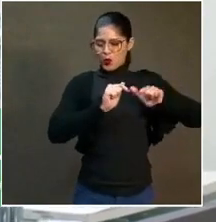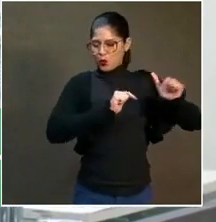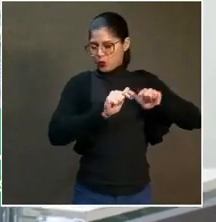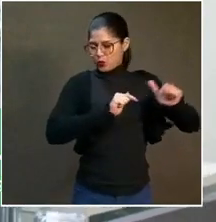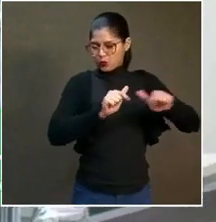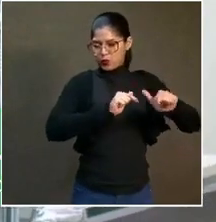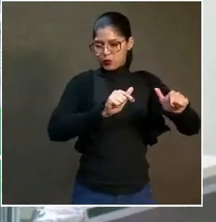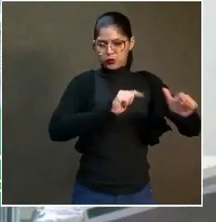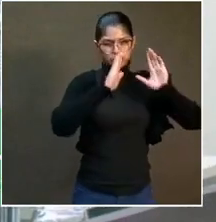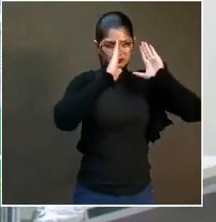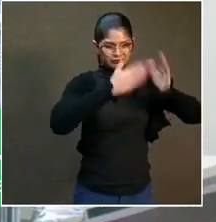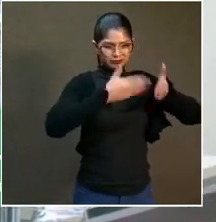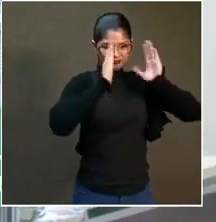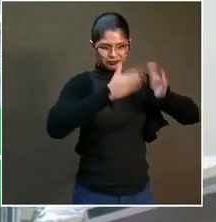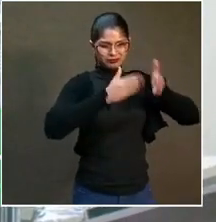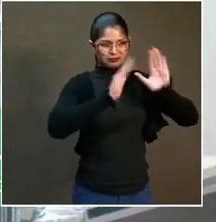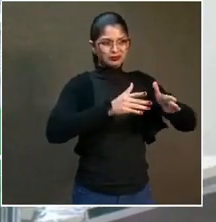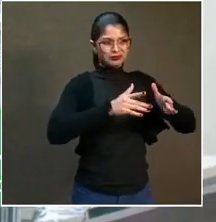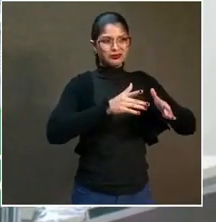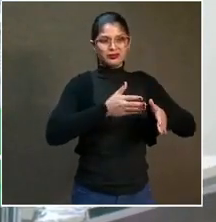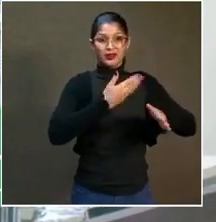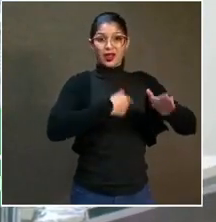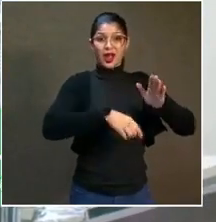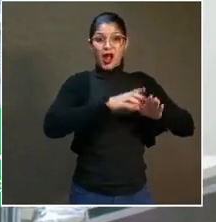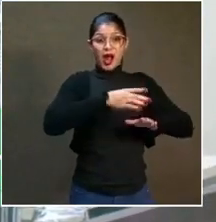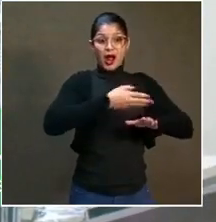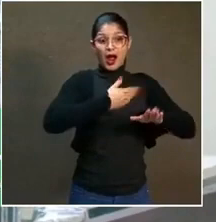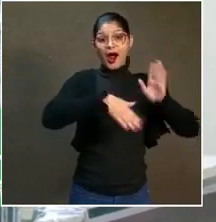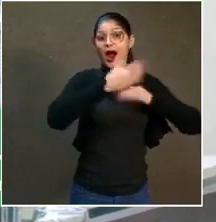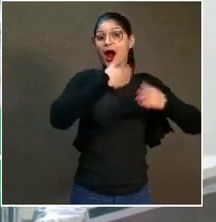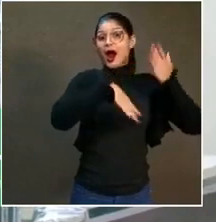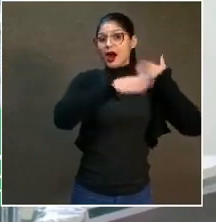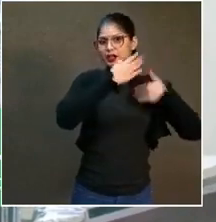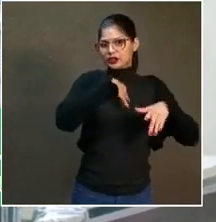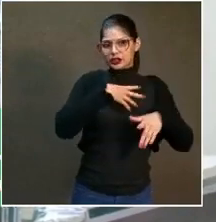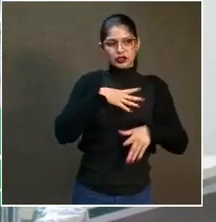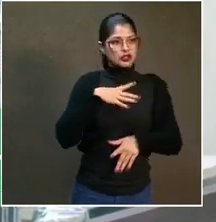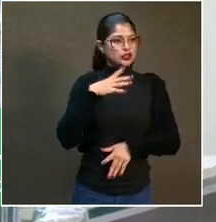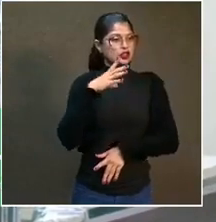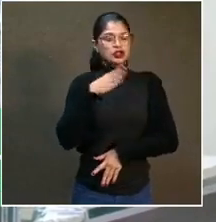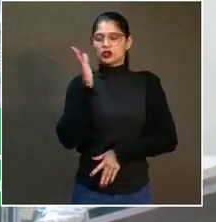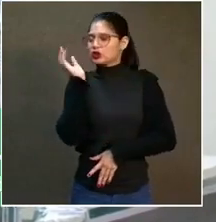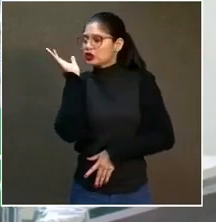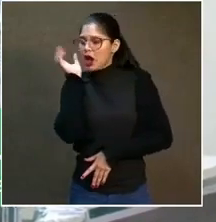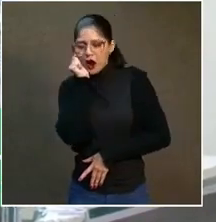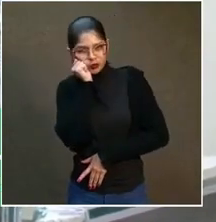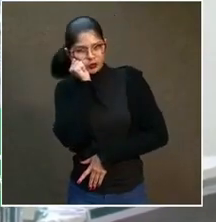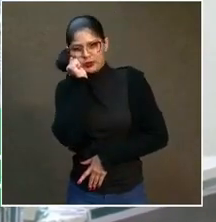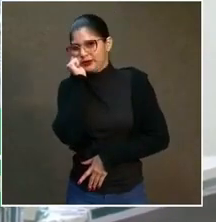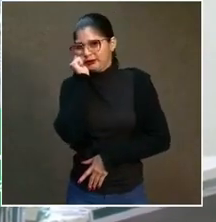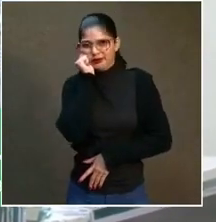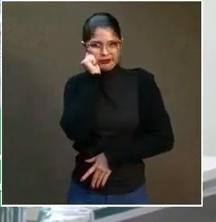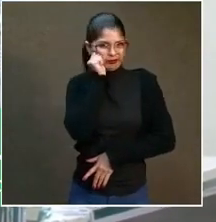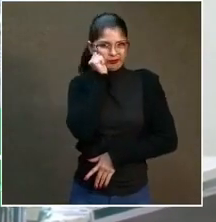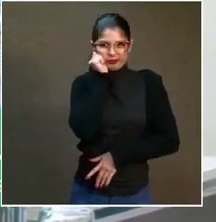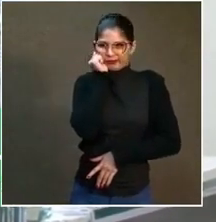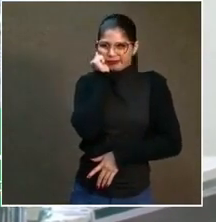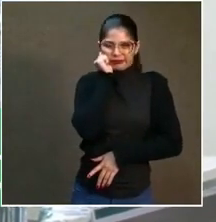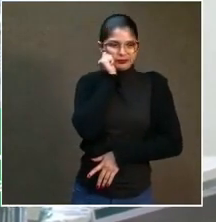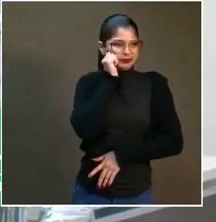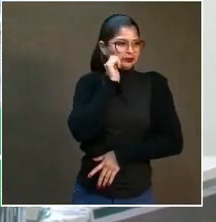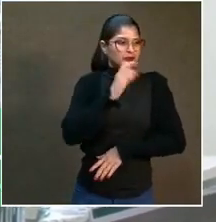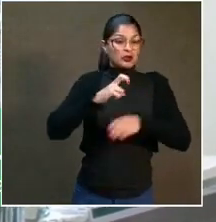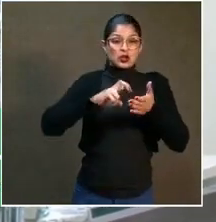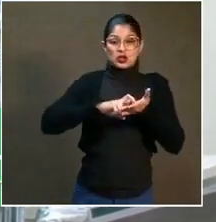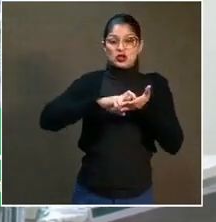excessiva. Ele não dormiu no dia anterior. Ele descobriu as mensagens, não dormiu naquele dia. Pela